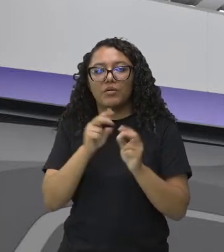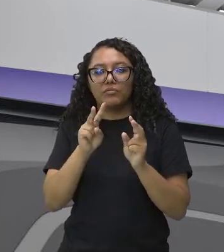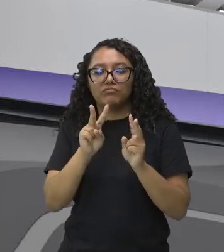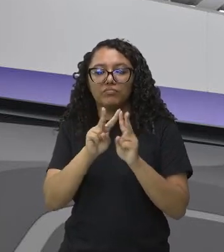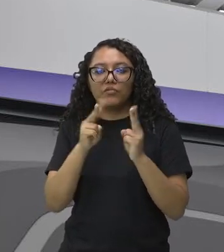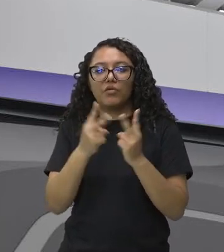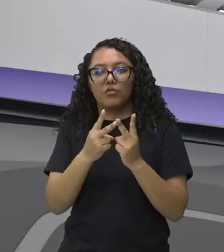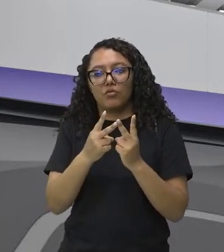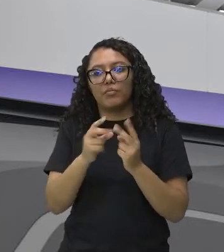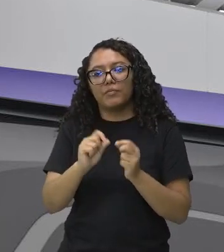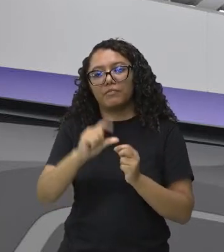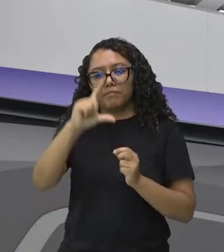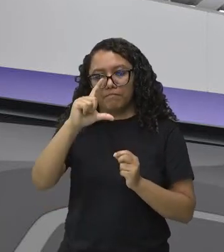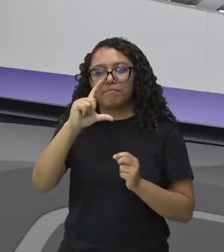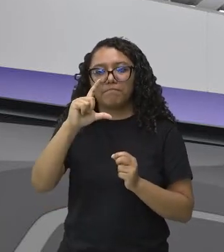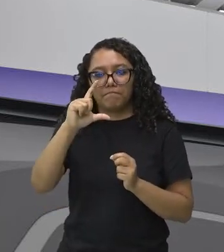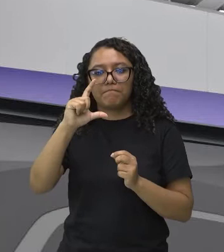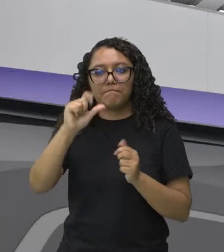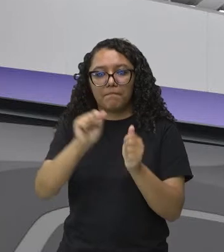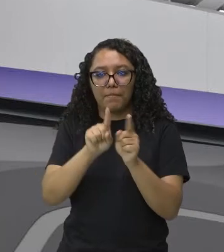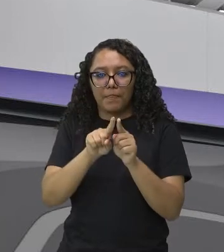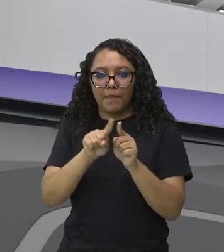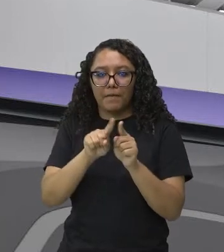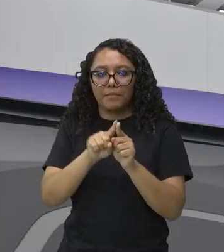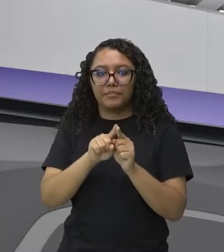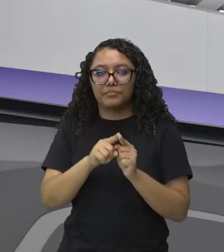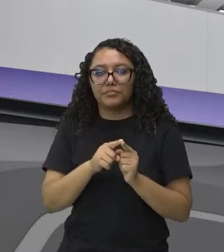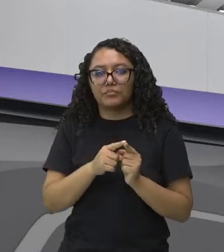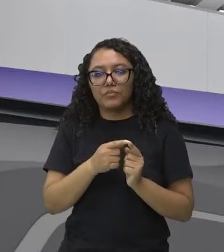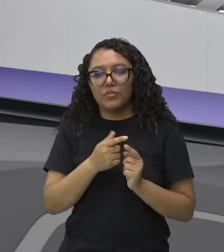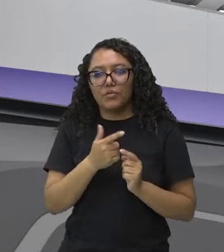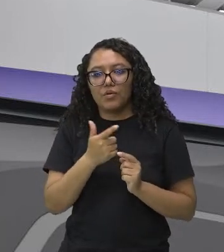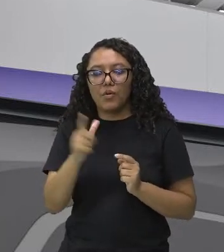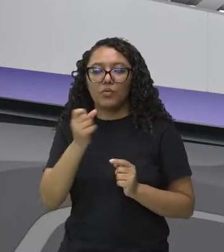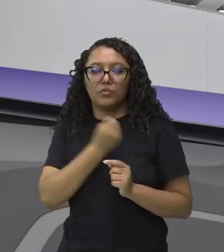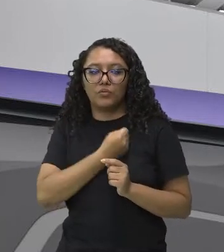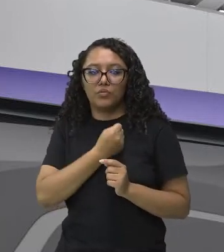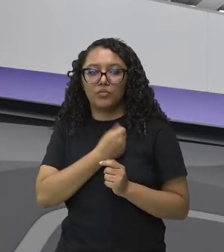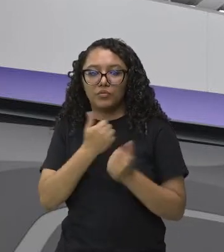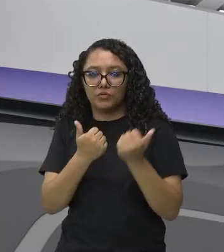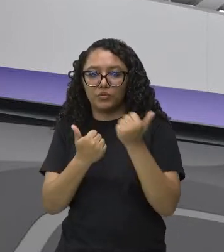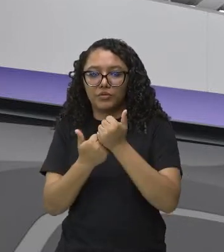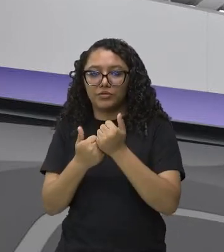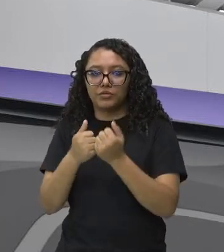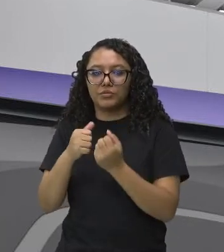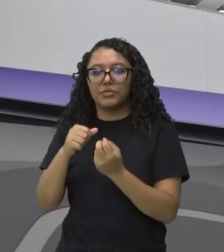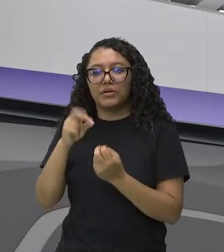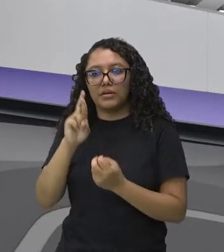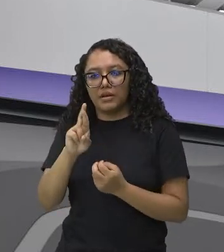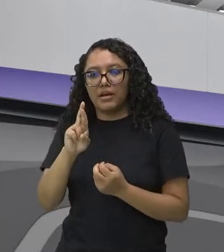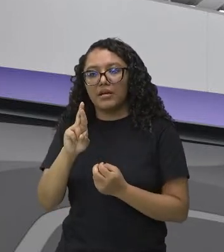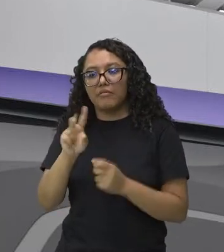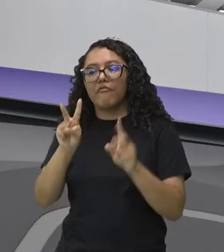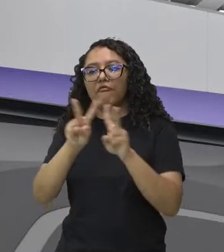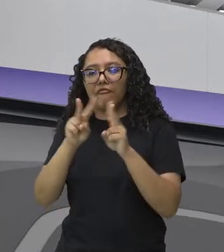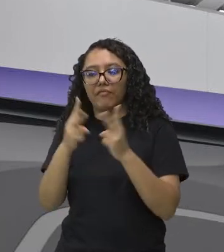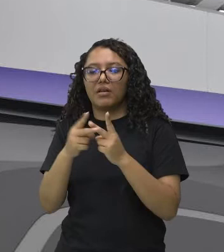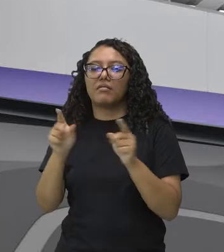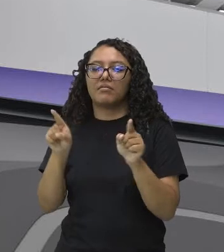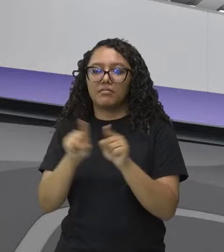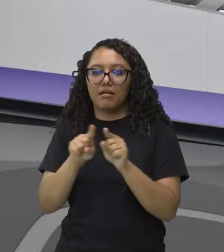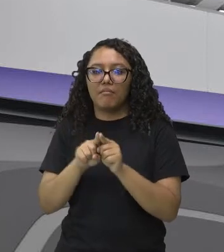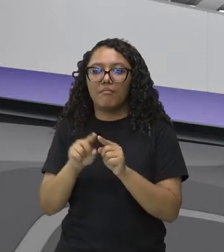aumentar, né? Qualquer valor que eu colocar no lugar de R, que é o meu raio, o V também vai aumentar. Ou seja,